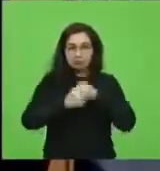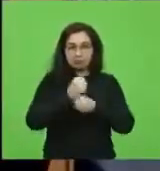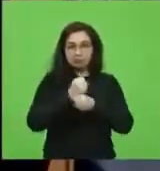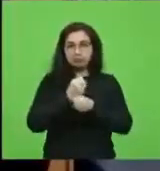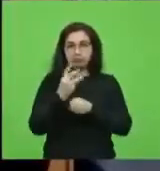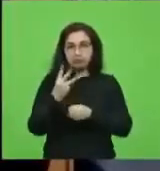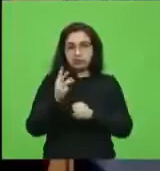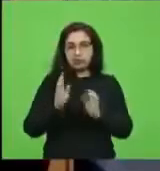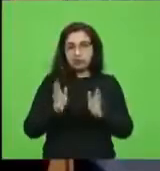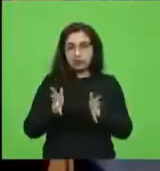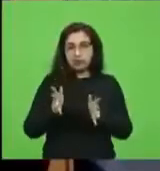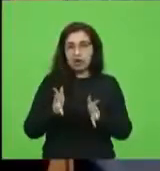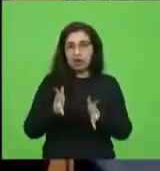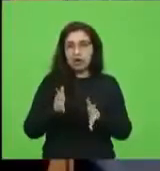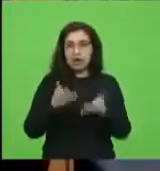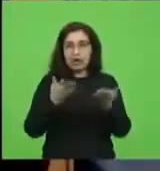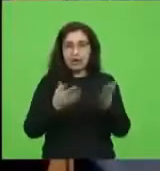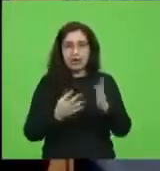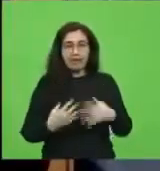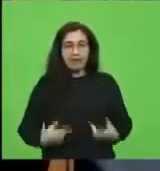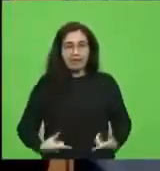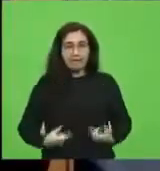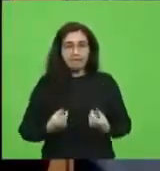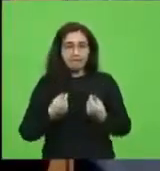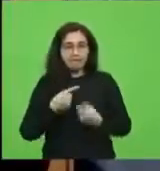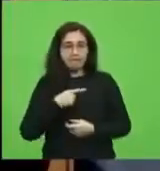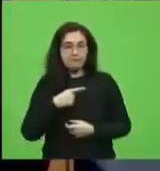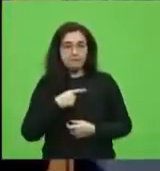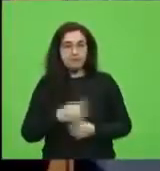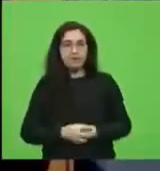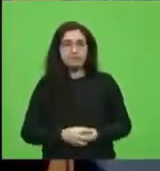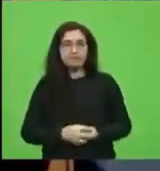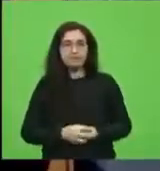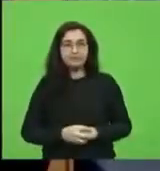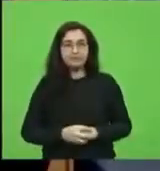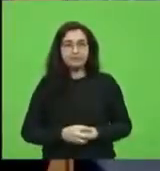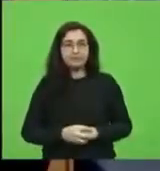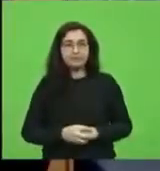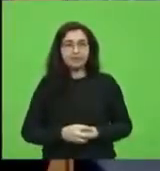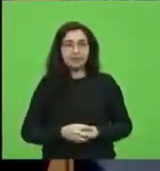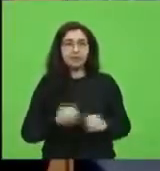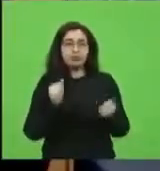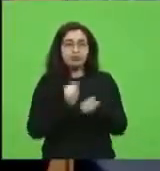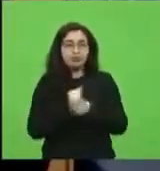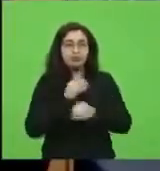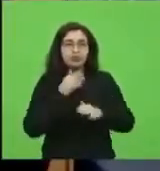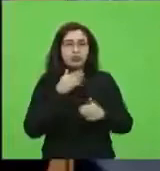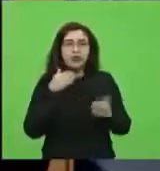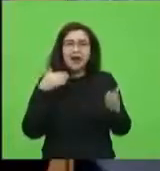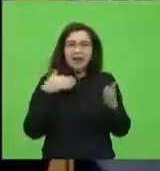Outubro Rosa, minha mãe morreu de câncer. Estive com ela até o último momento, no quarto, junto com ela.